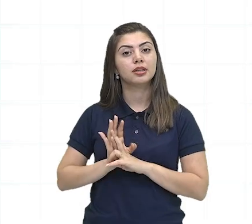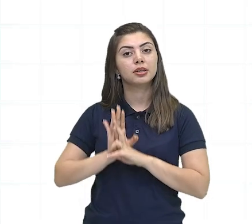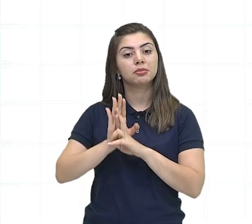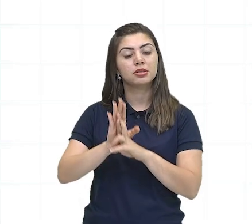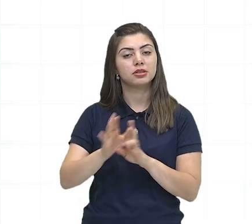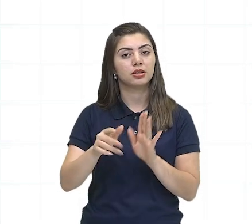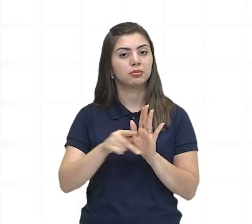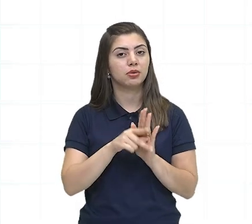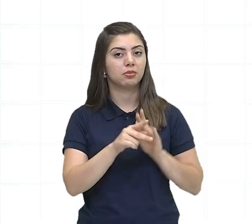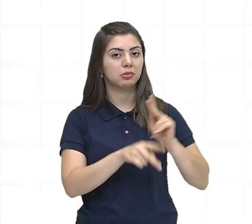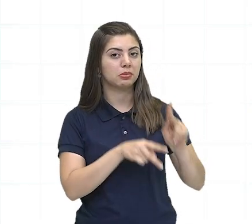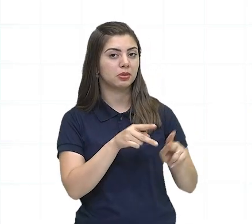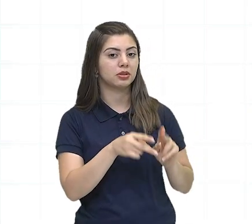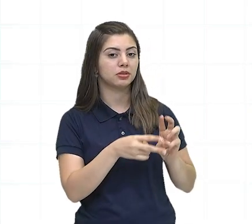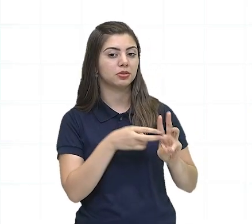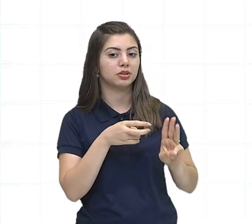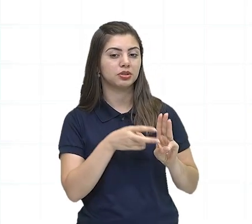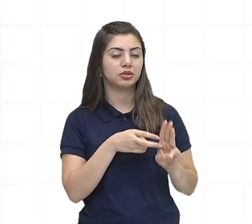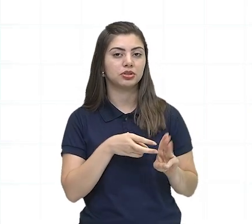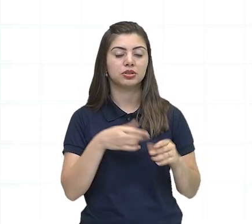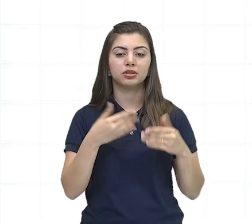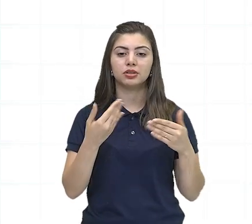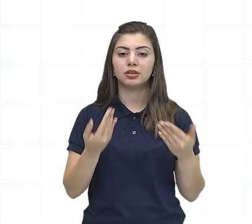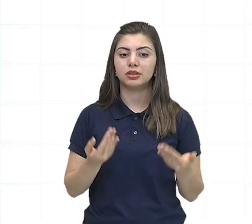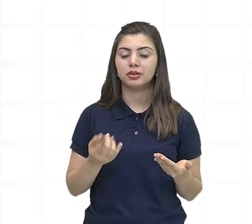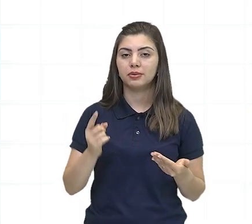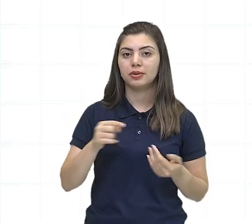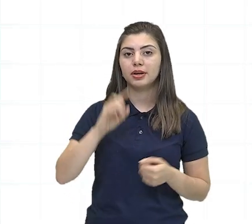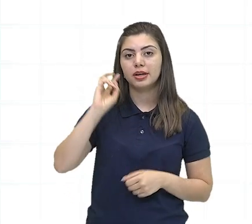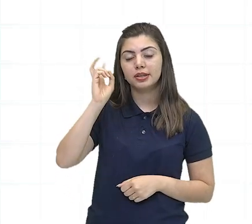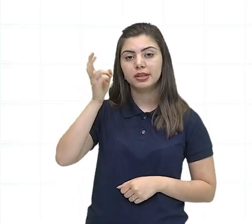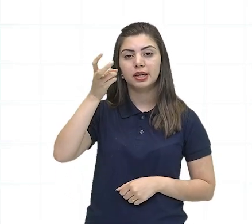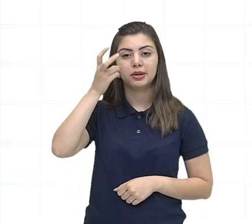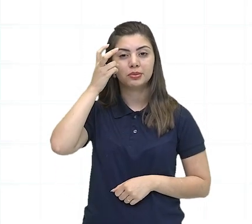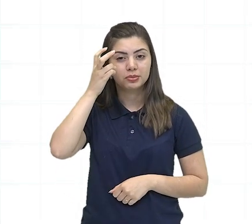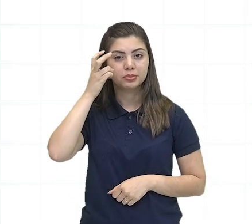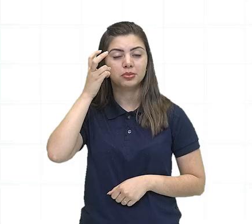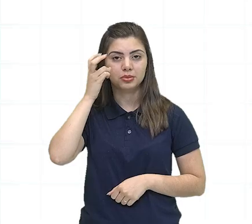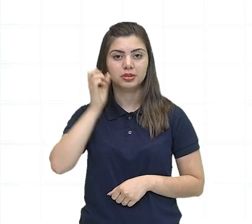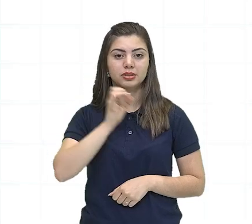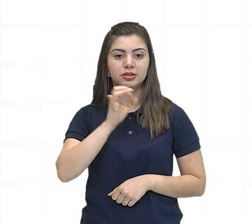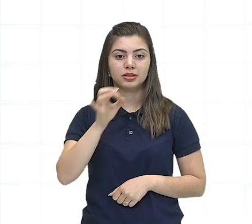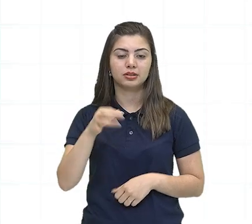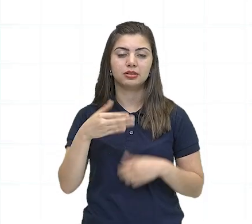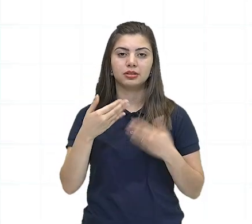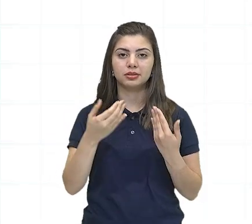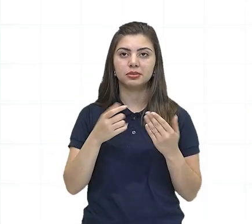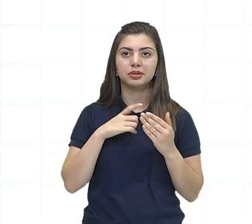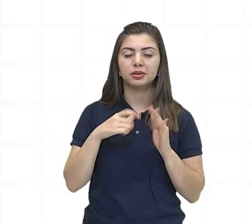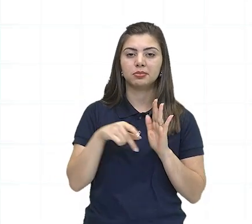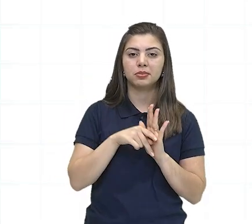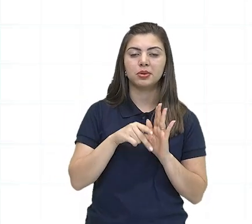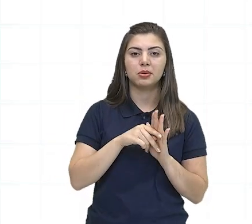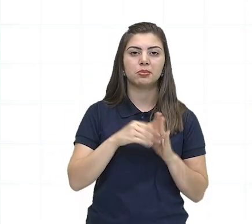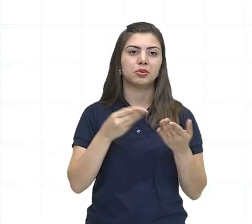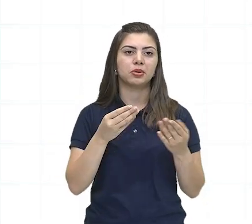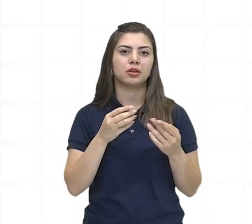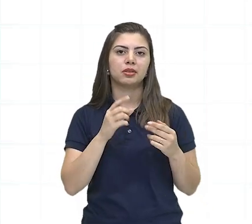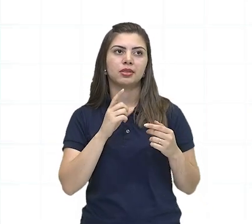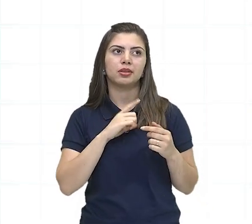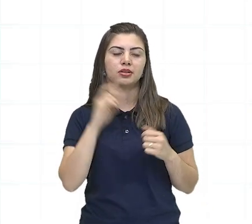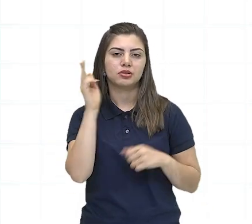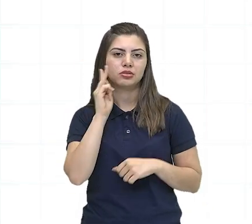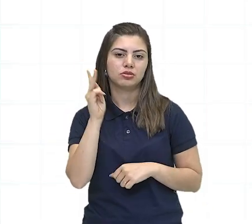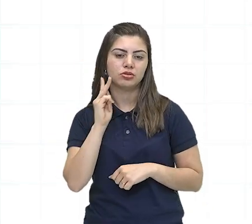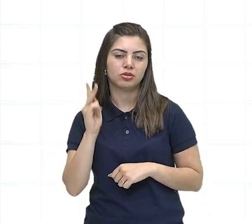indígenas estão aquelas que fazem parte do universo cultural e que estão presentes em seus mitos, como os desenhos que